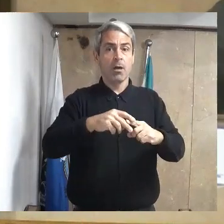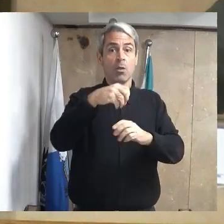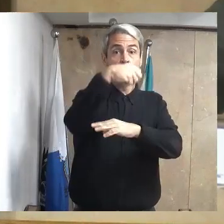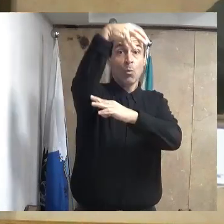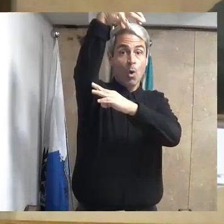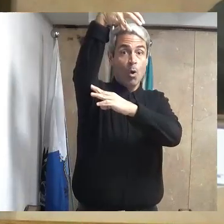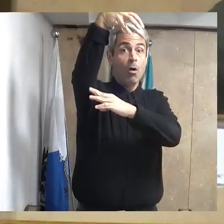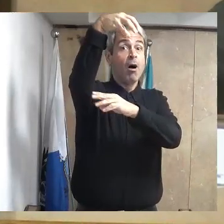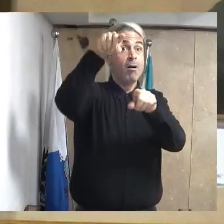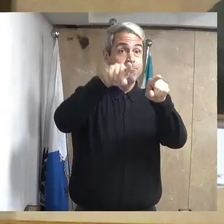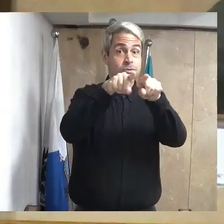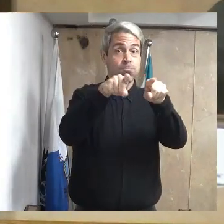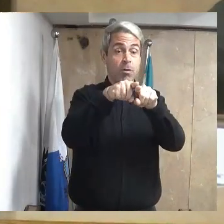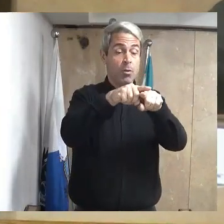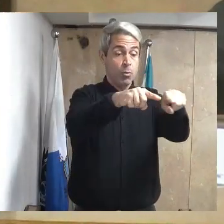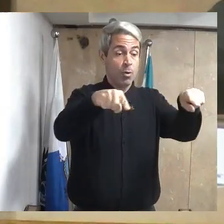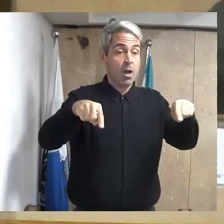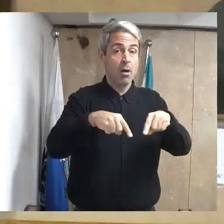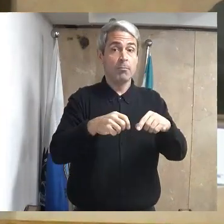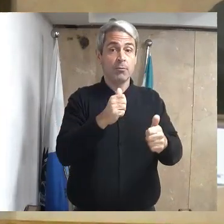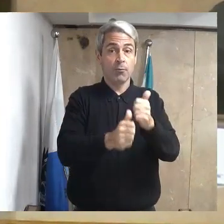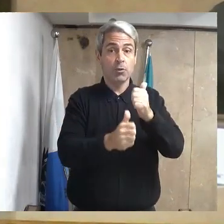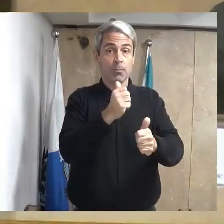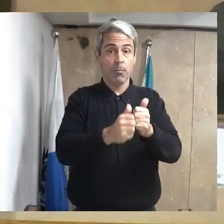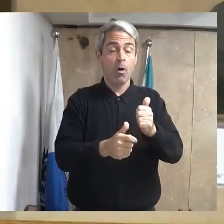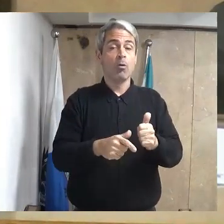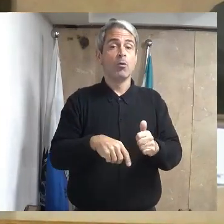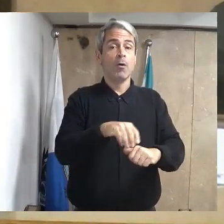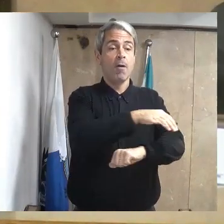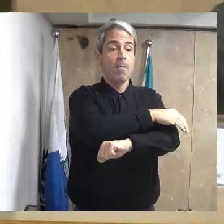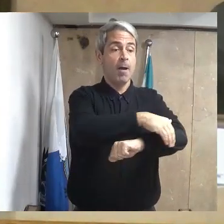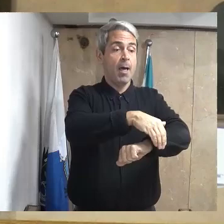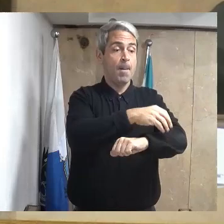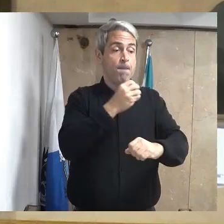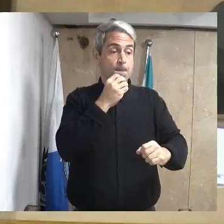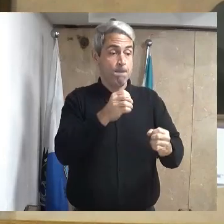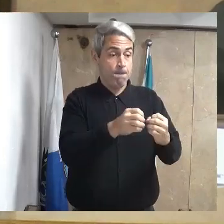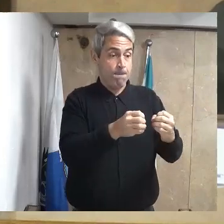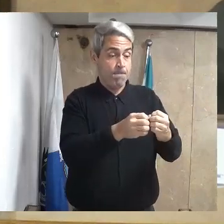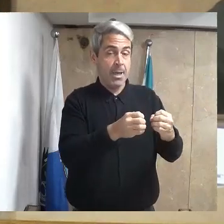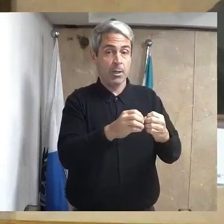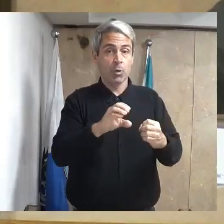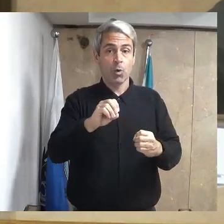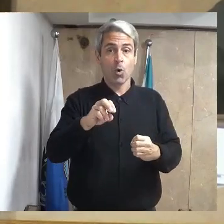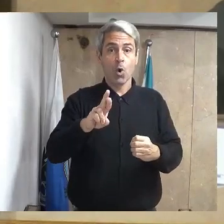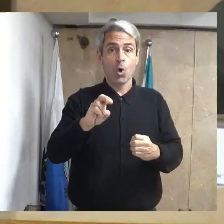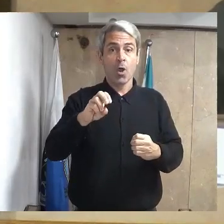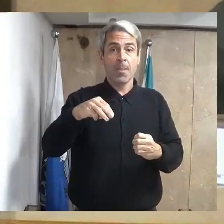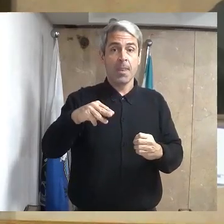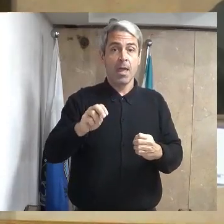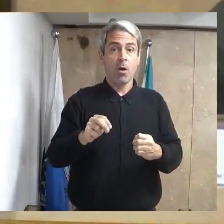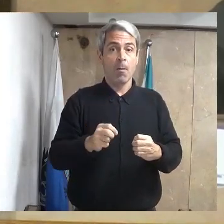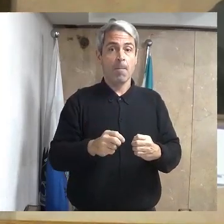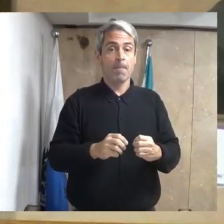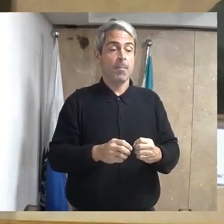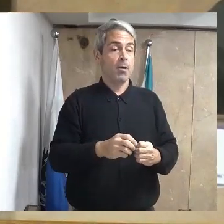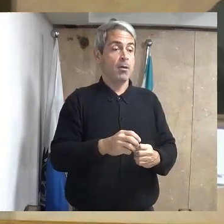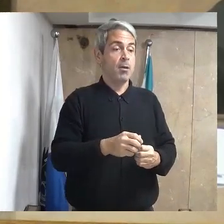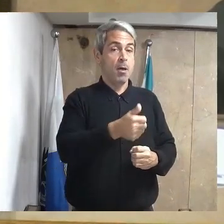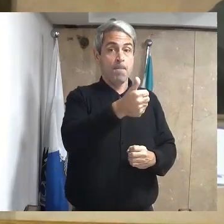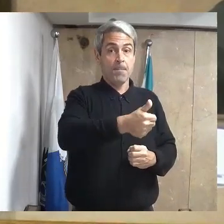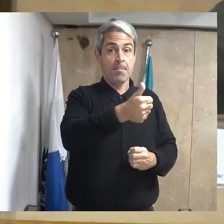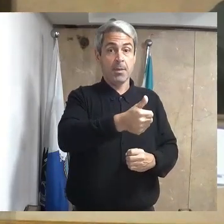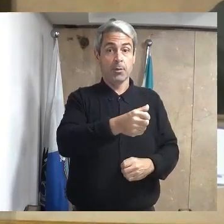do campo da igrejinha, localizado na confluência da rua Joaquim Nabuco e Coronel Alberto de Melo, bairro Centenário,